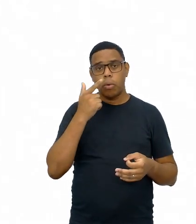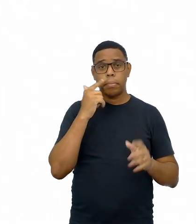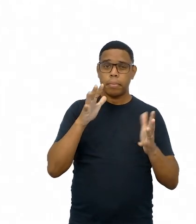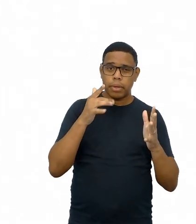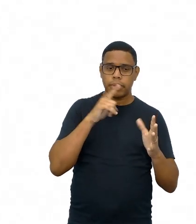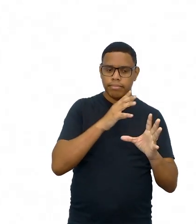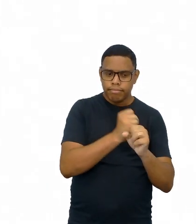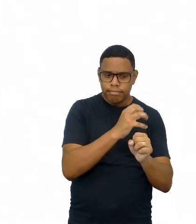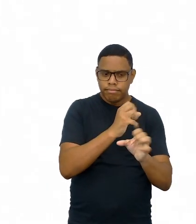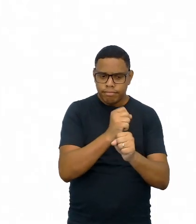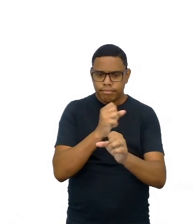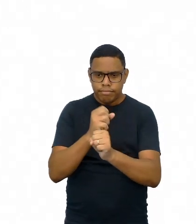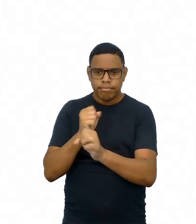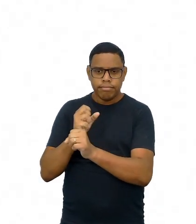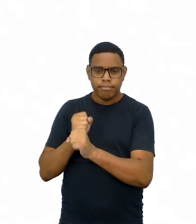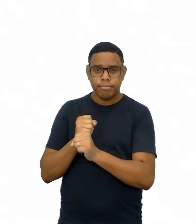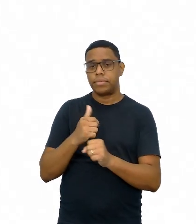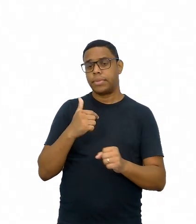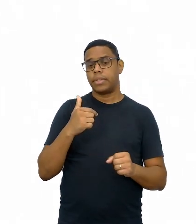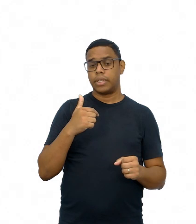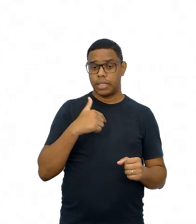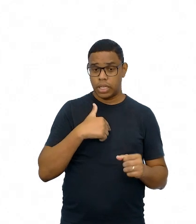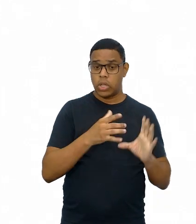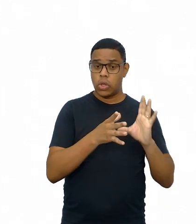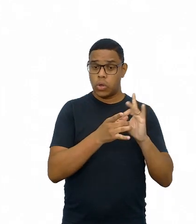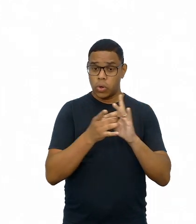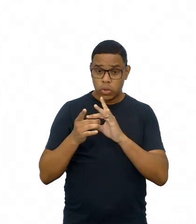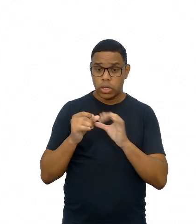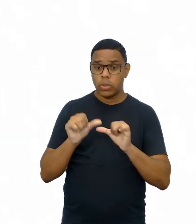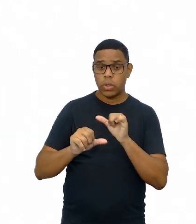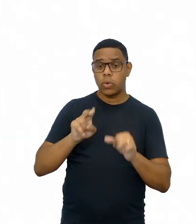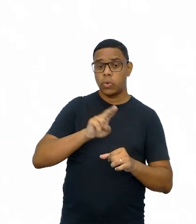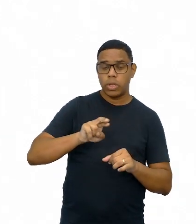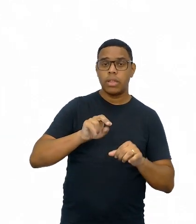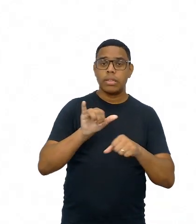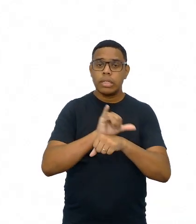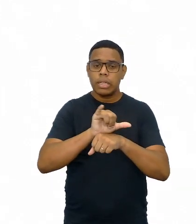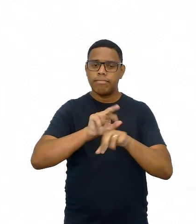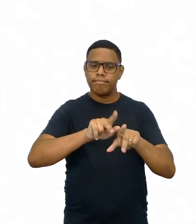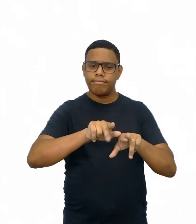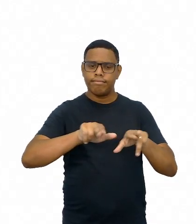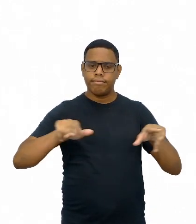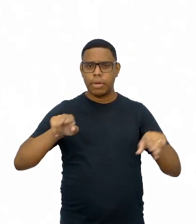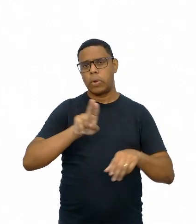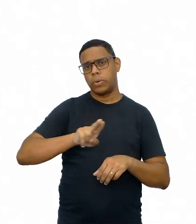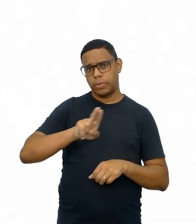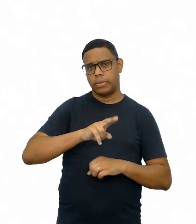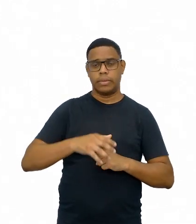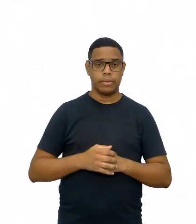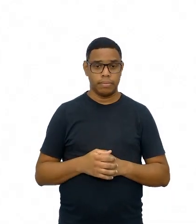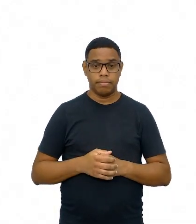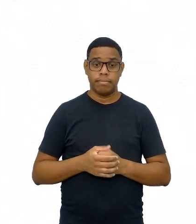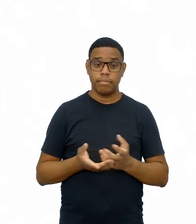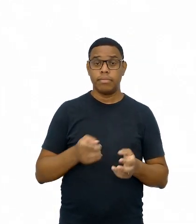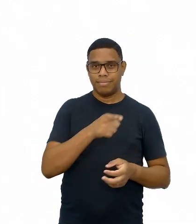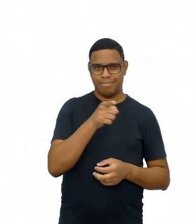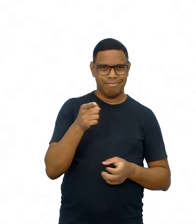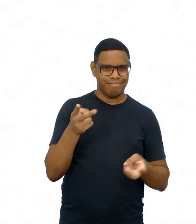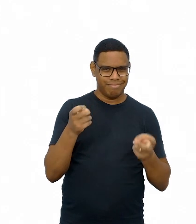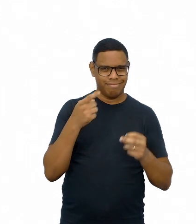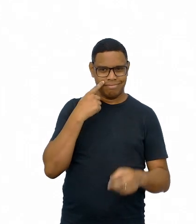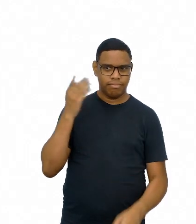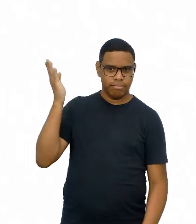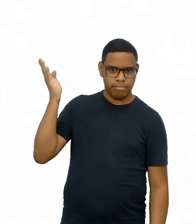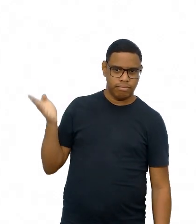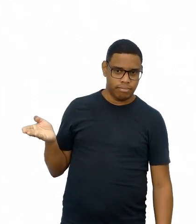ou aproximada. E o contexto modificador é utilizando diferentes estratégias. Então, vocês percebem que é